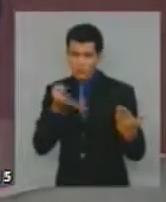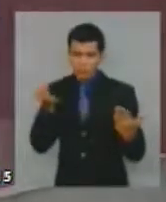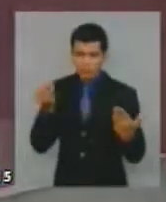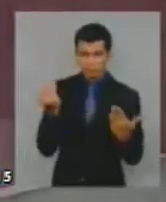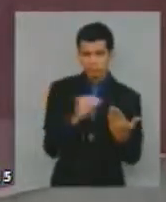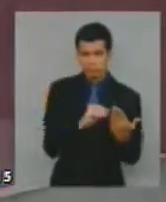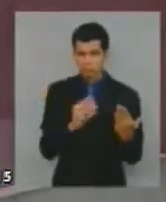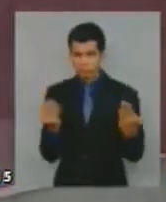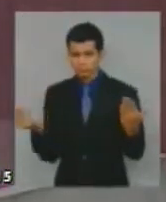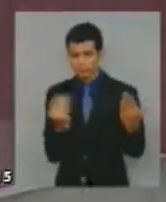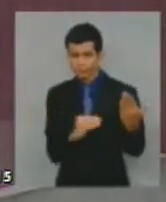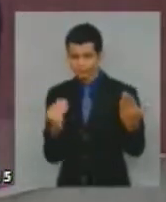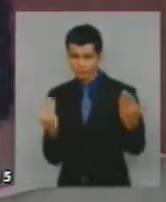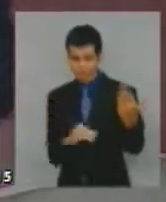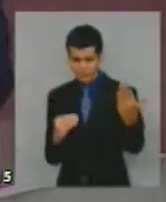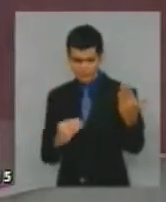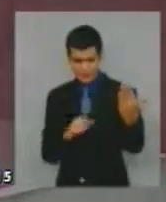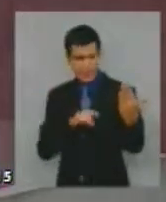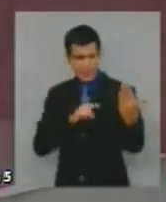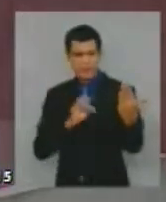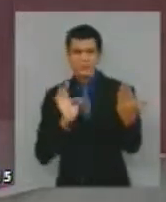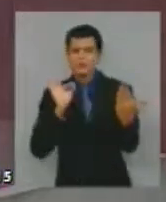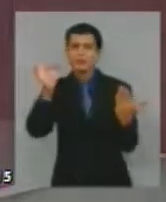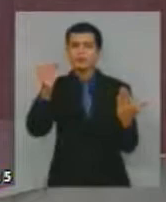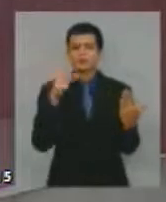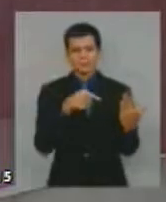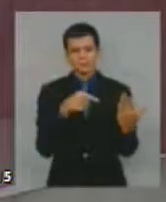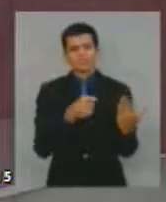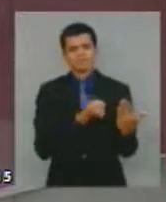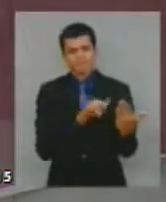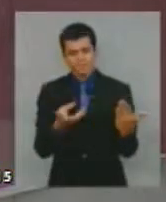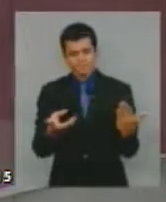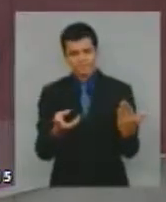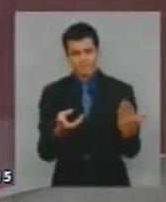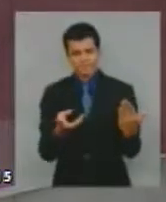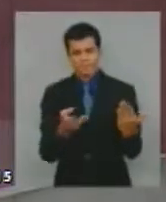lamentavelmente, as mortes futuras. Isso começou em